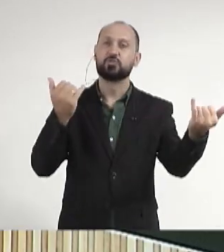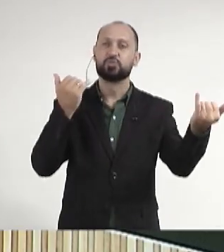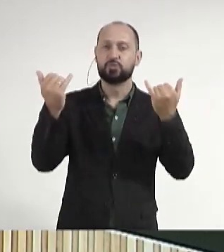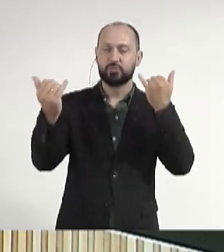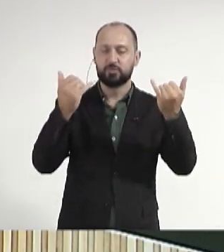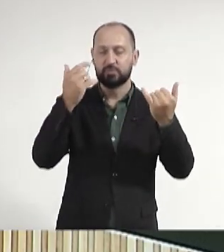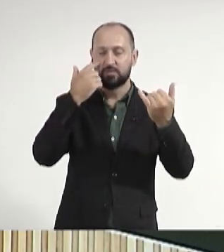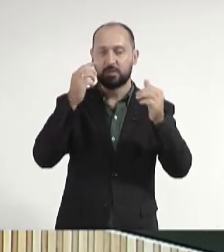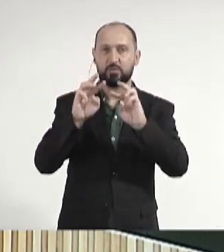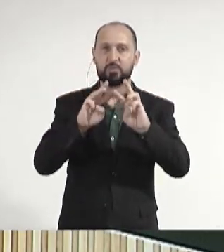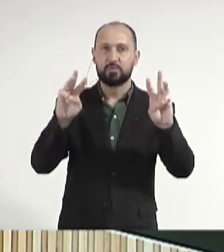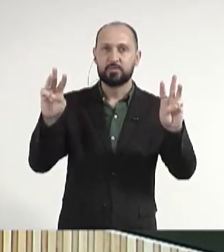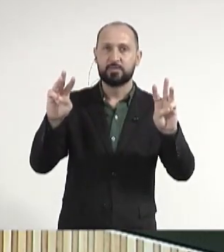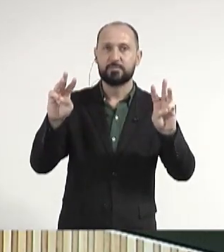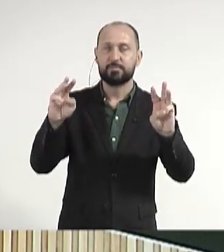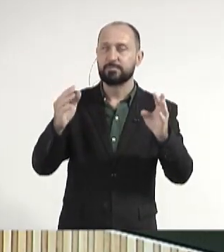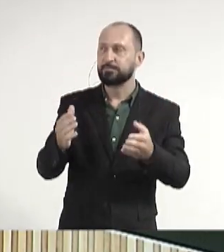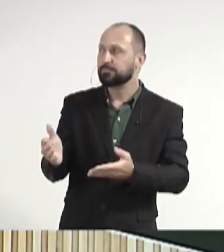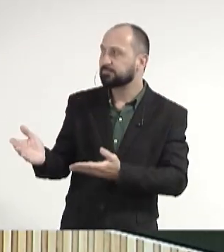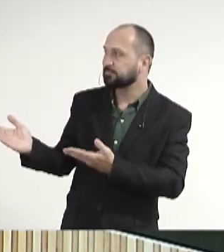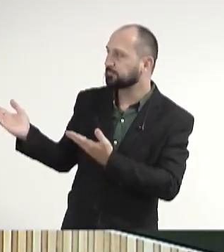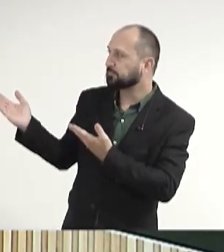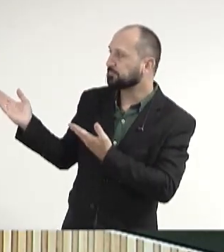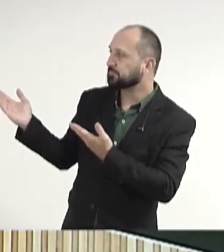notícias lá no nosso site, o